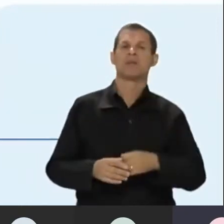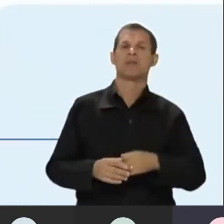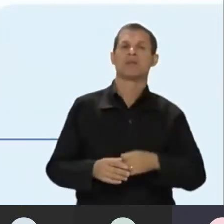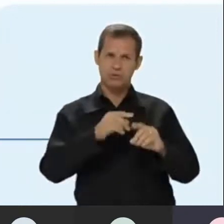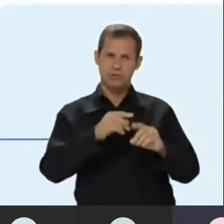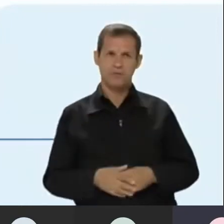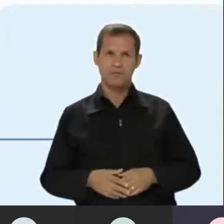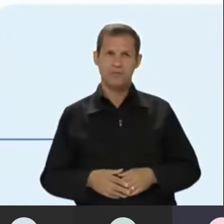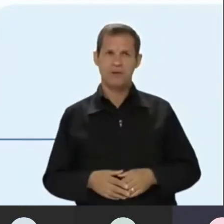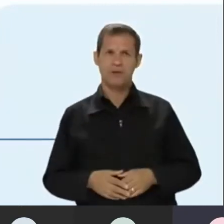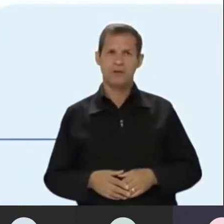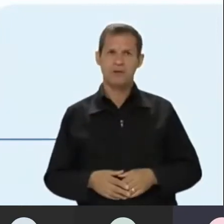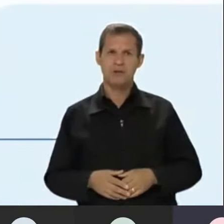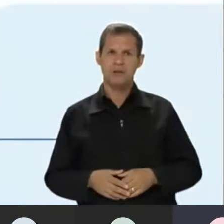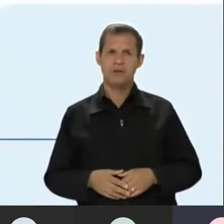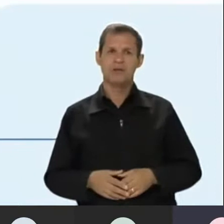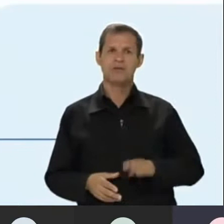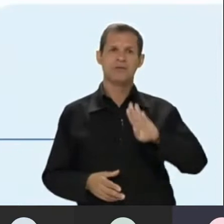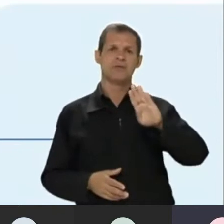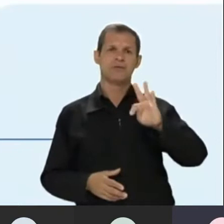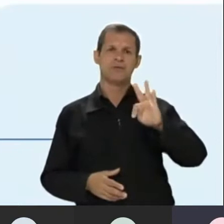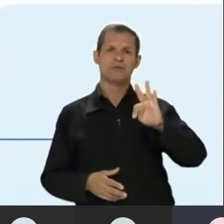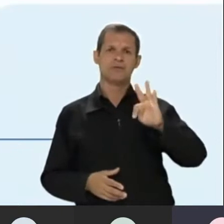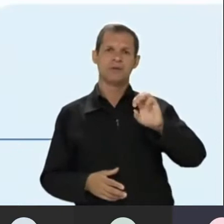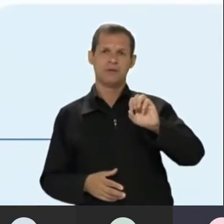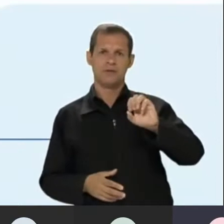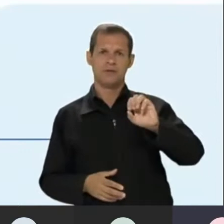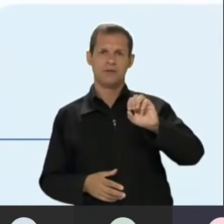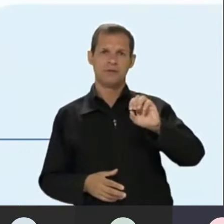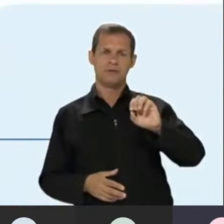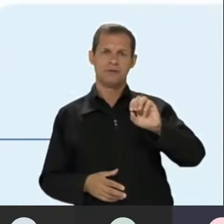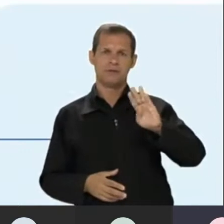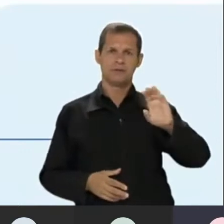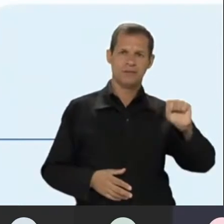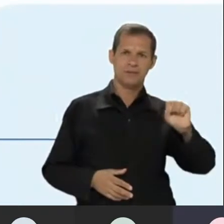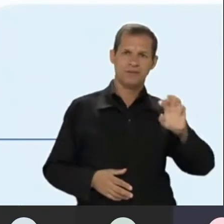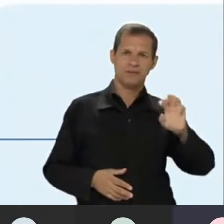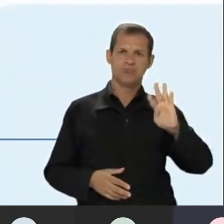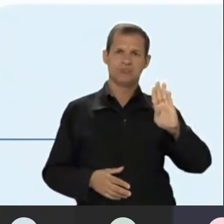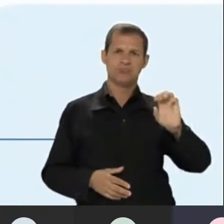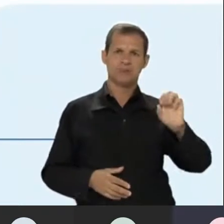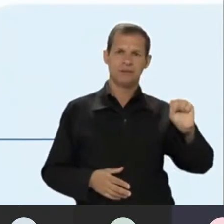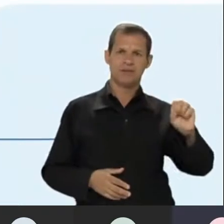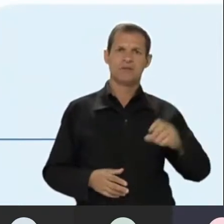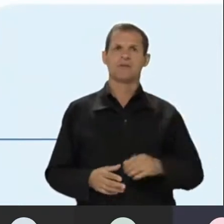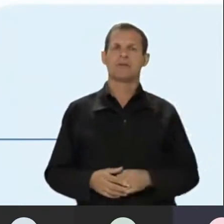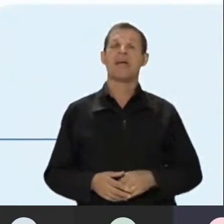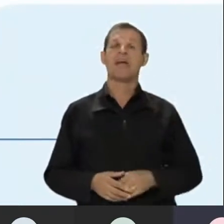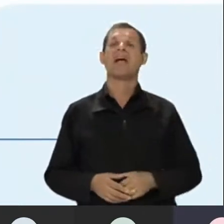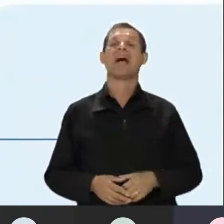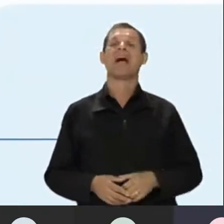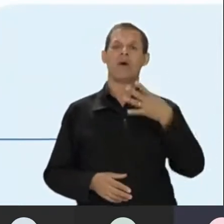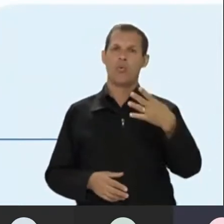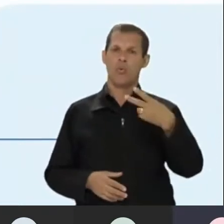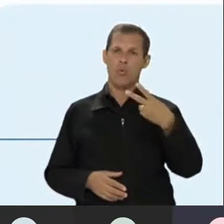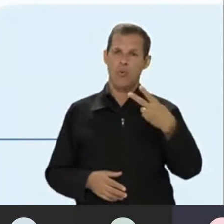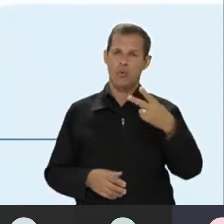nossa temperatura de bulbo seco seja, então vou anotar aqui, ó, temperatura de bulbo seco